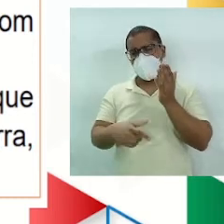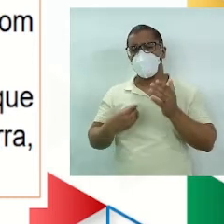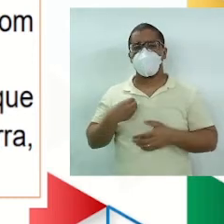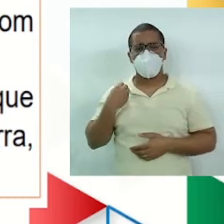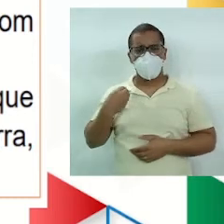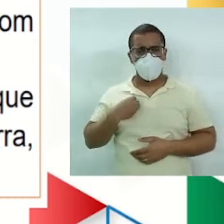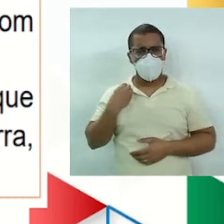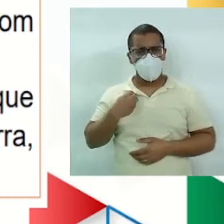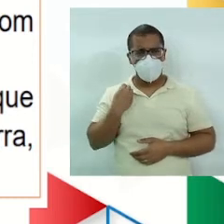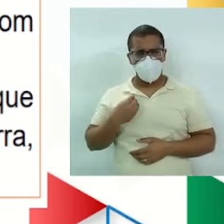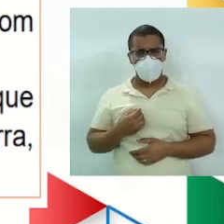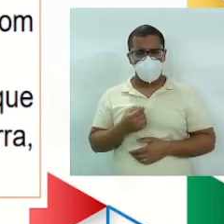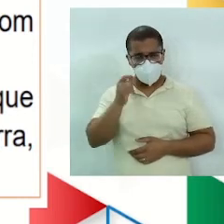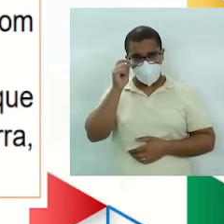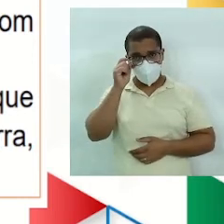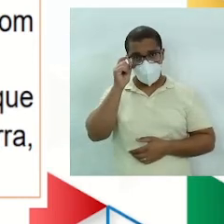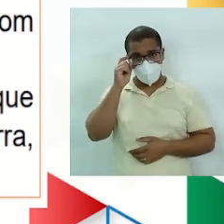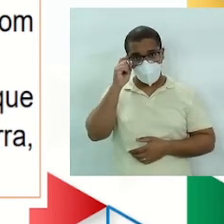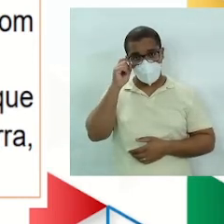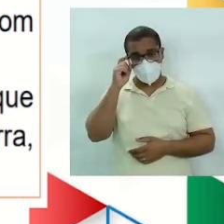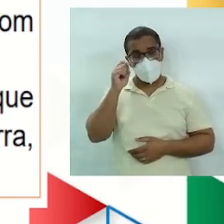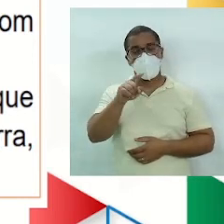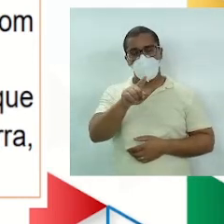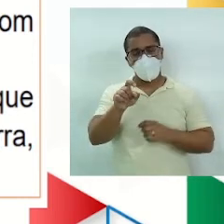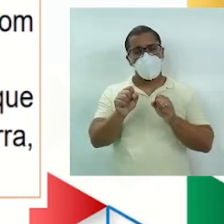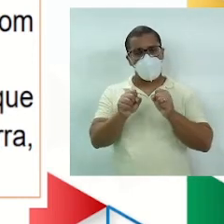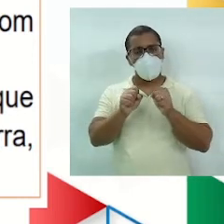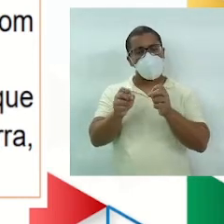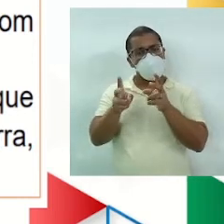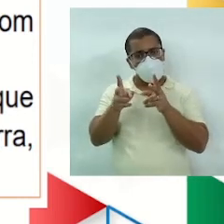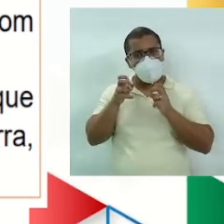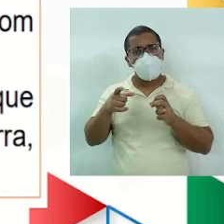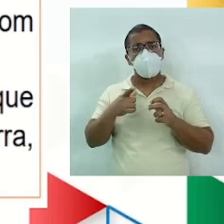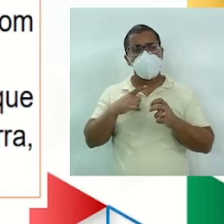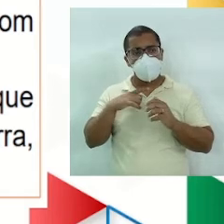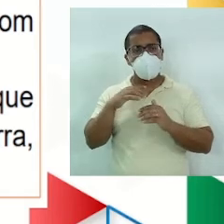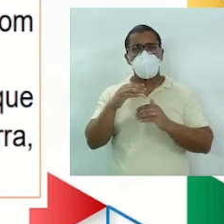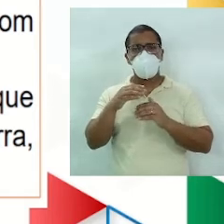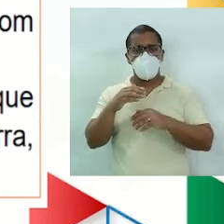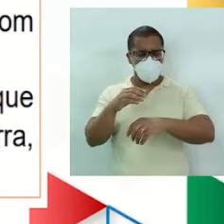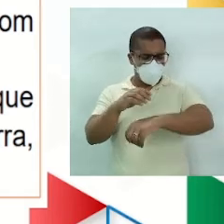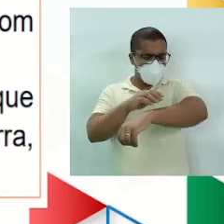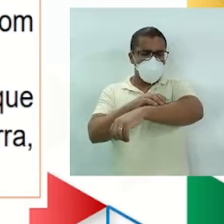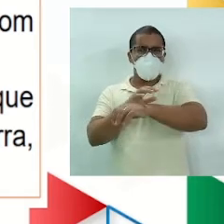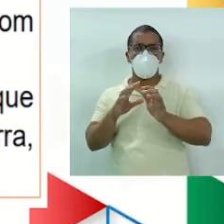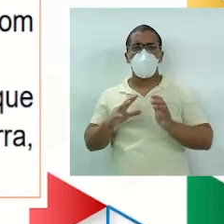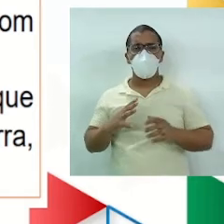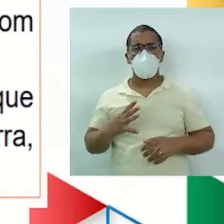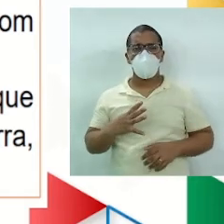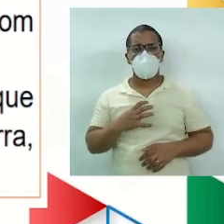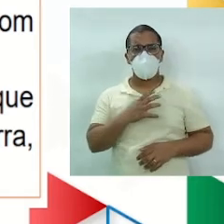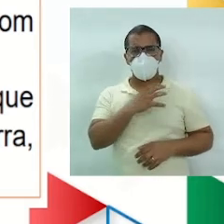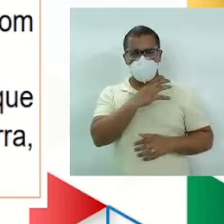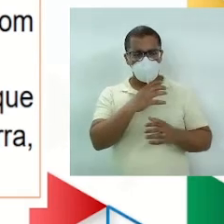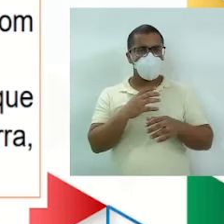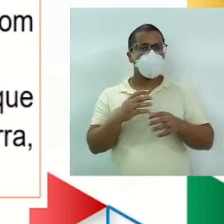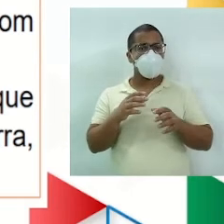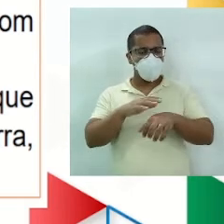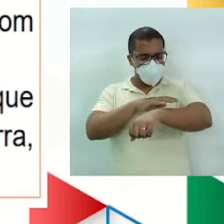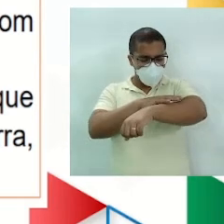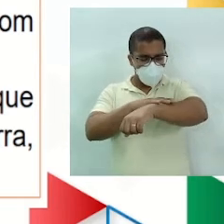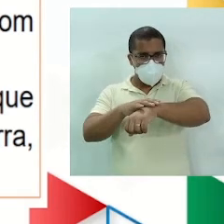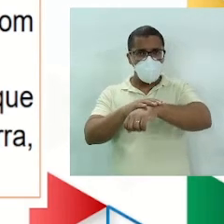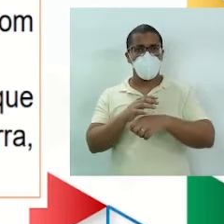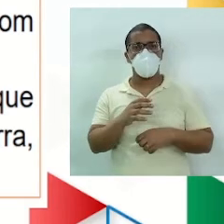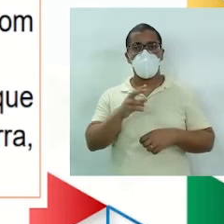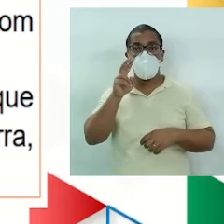vivos, a saber, tá certo? Vocês podem observar o desenvolvimento do câncer de pele, a cegueira provocada